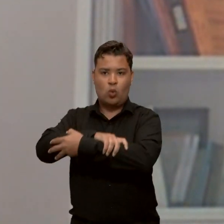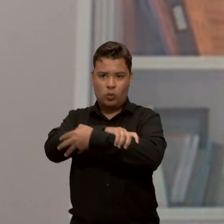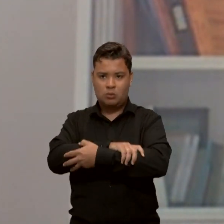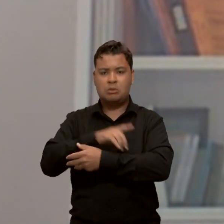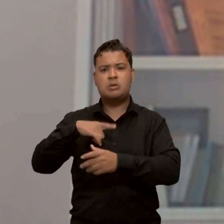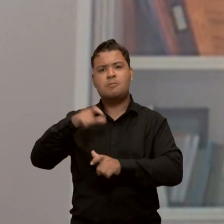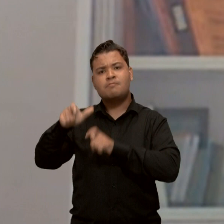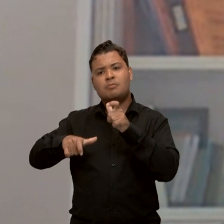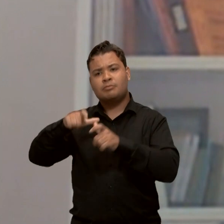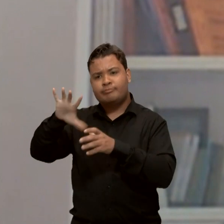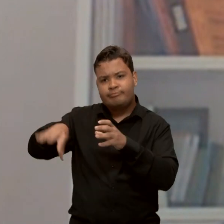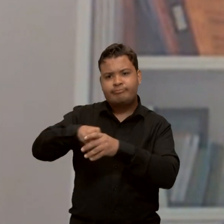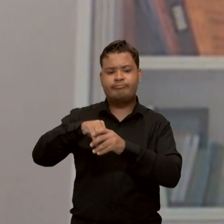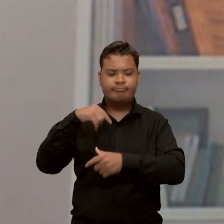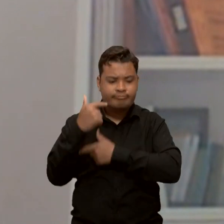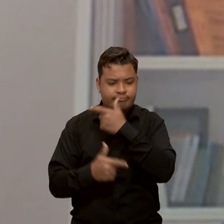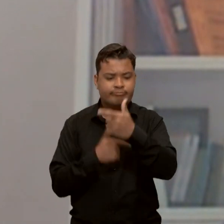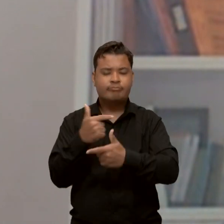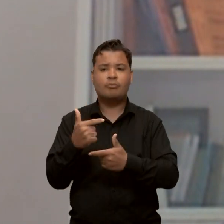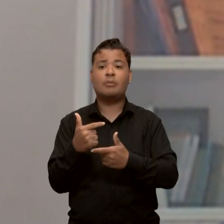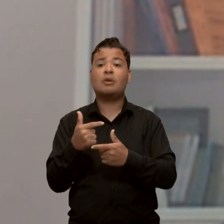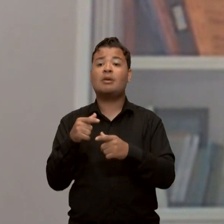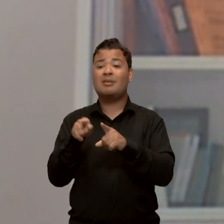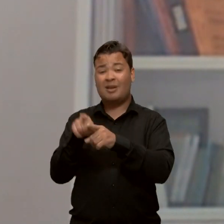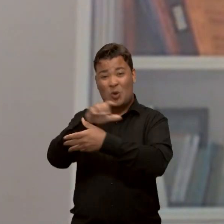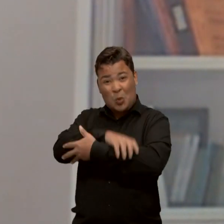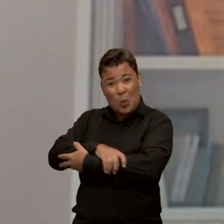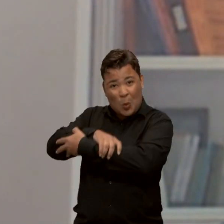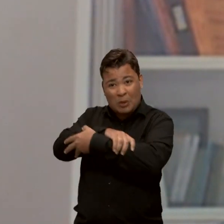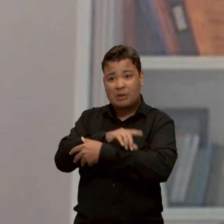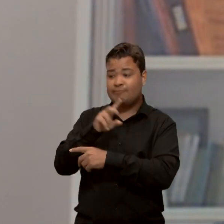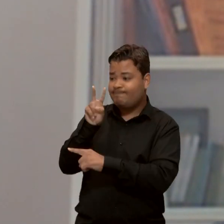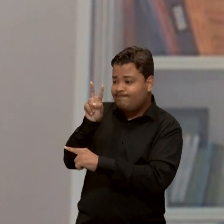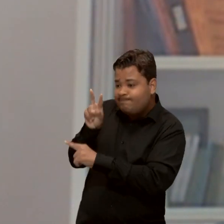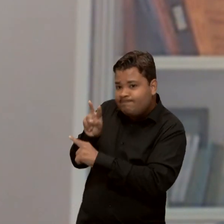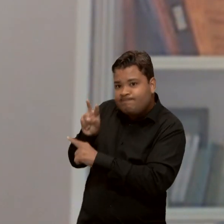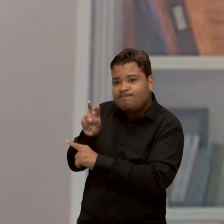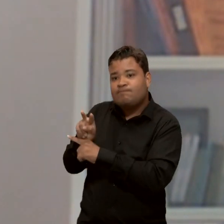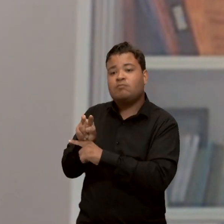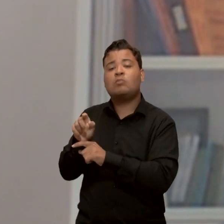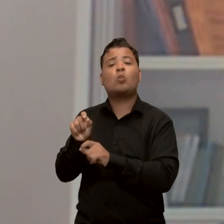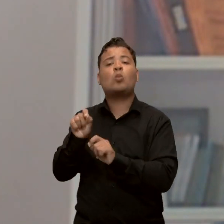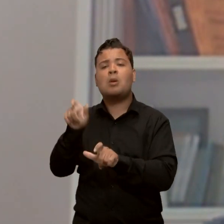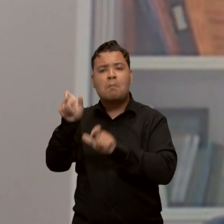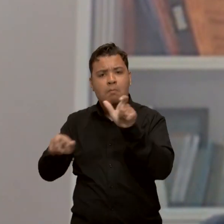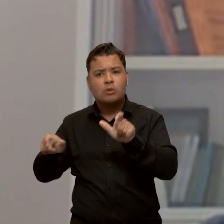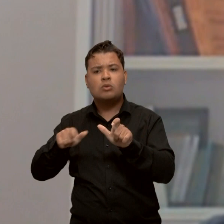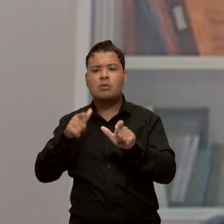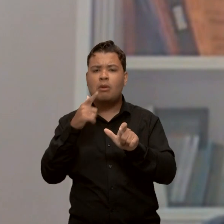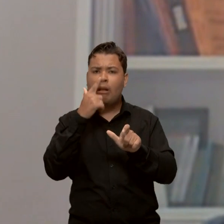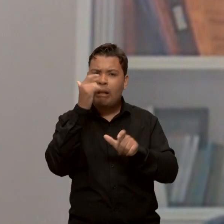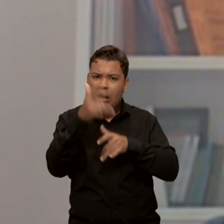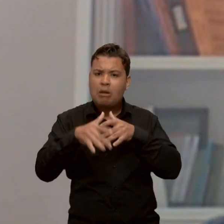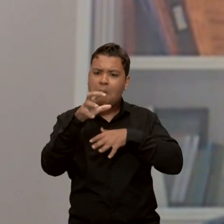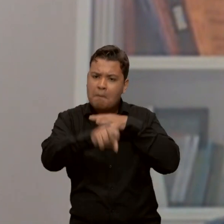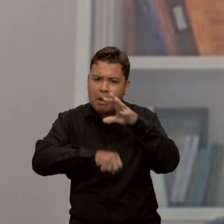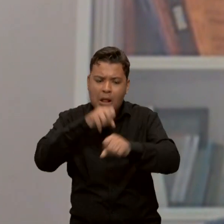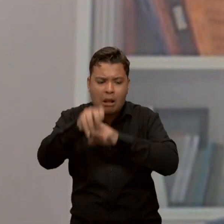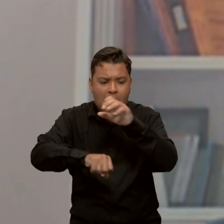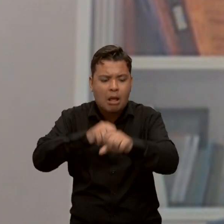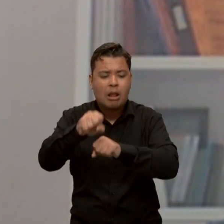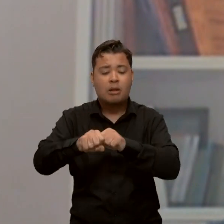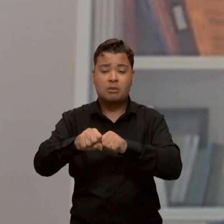e entidades para incubar uma cooperativa de catadores e catadoras, é um exemplo de